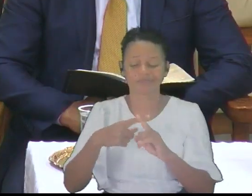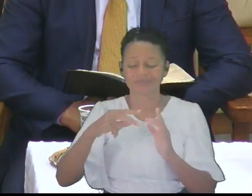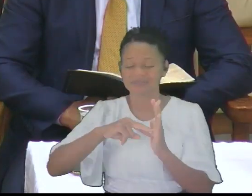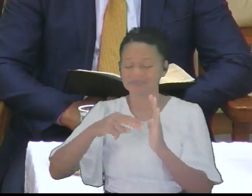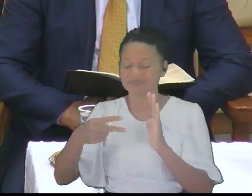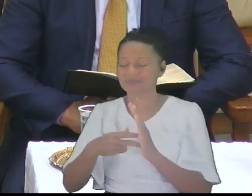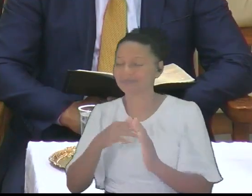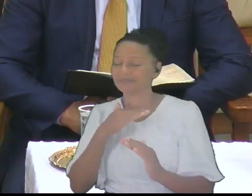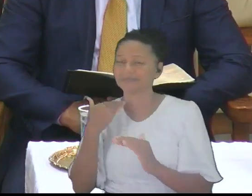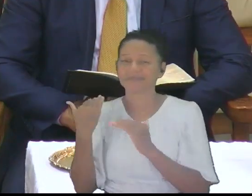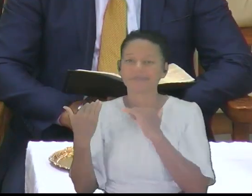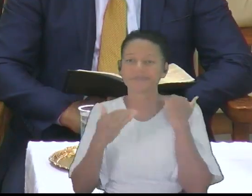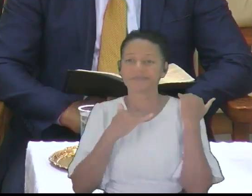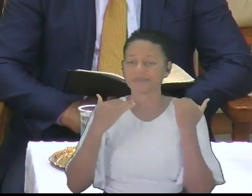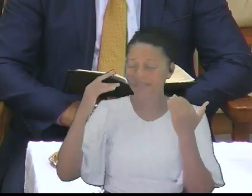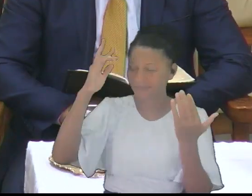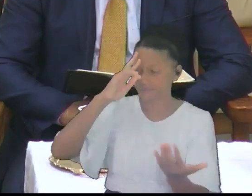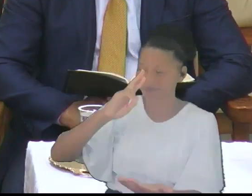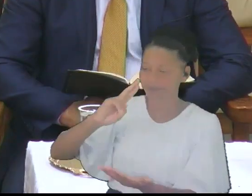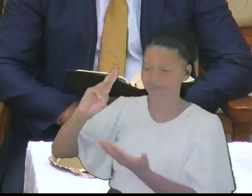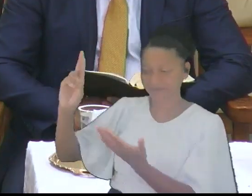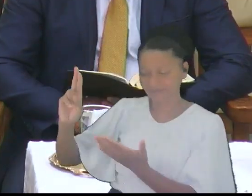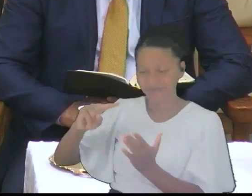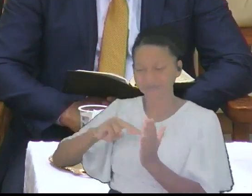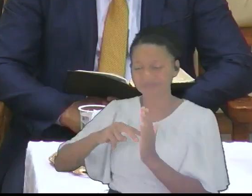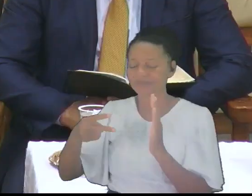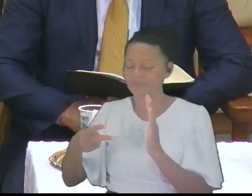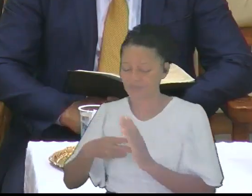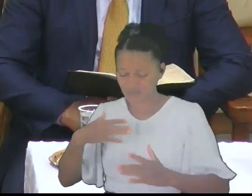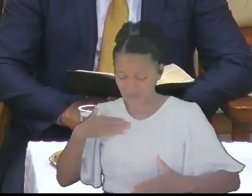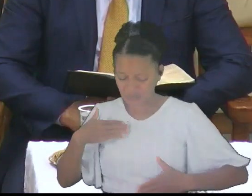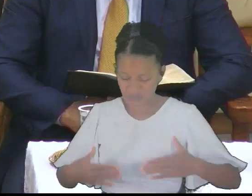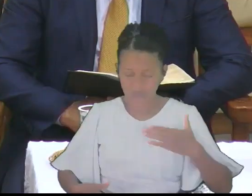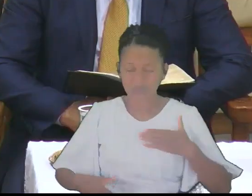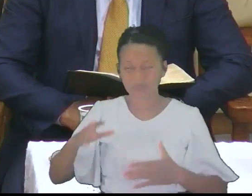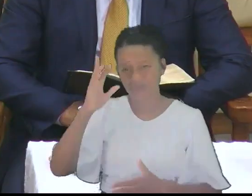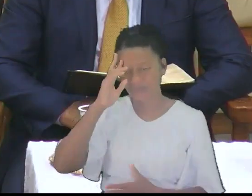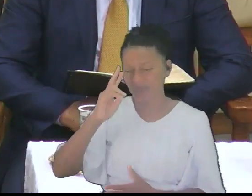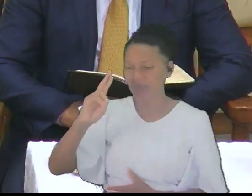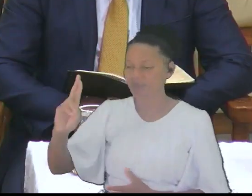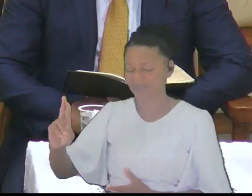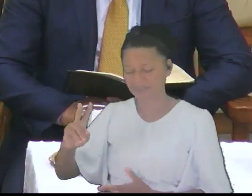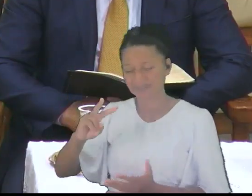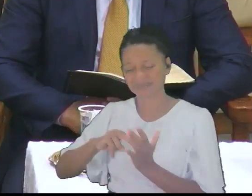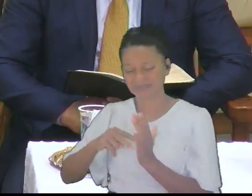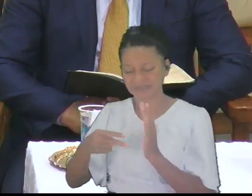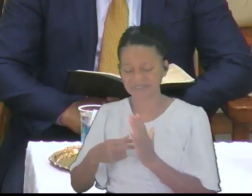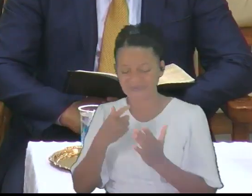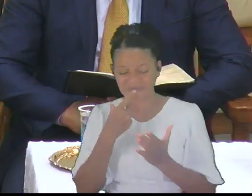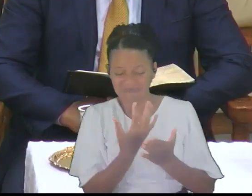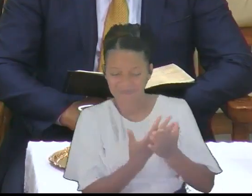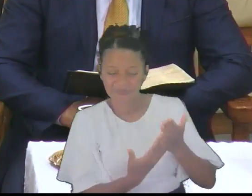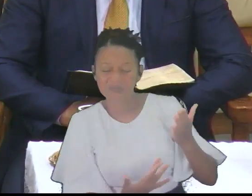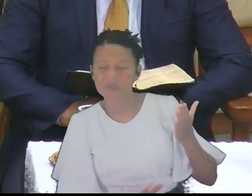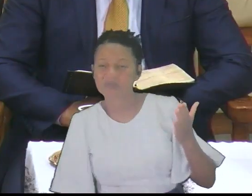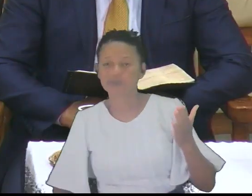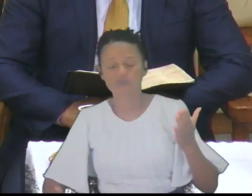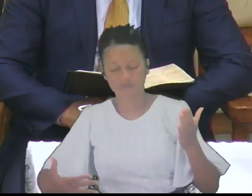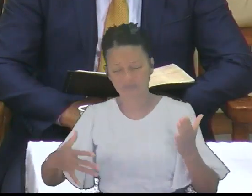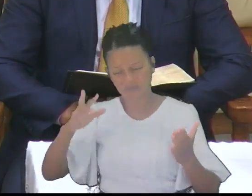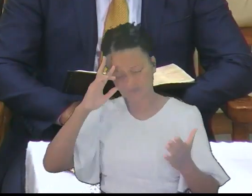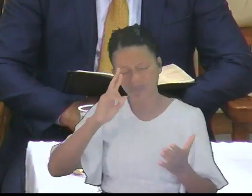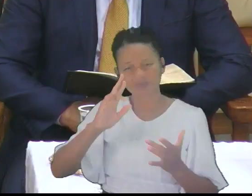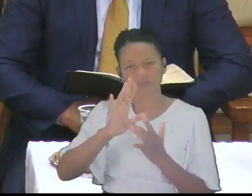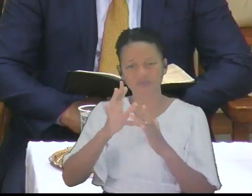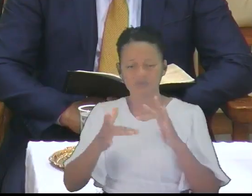morte do Senhor, representa o corpo do Senhor que foi rasgado, representa o sangue do Senhor que foi derramado,